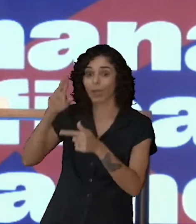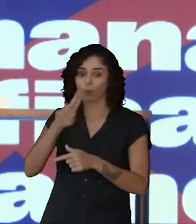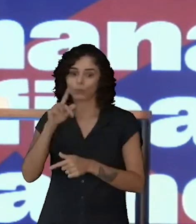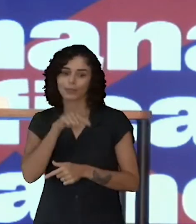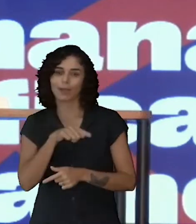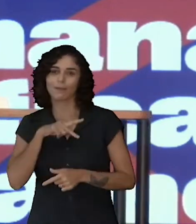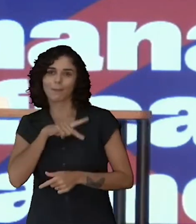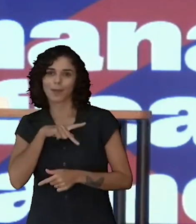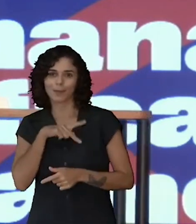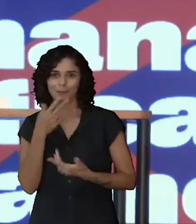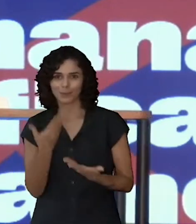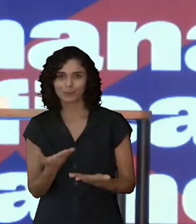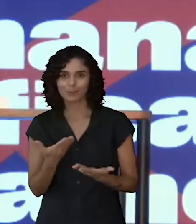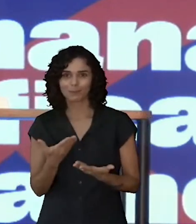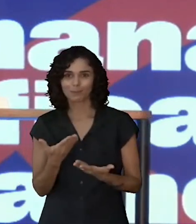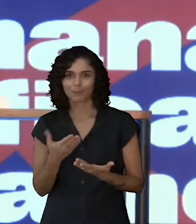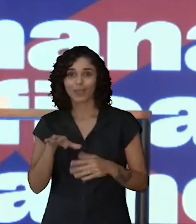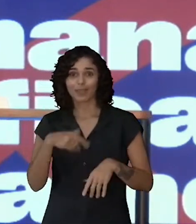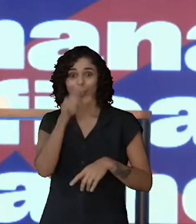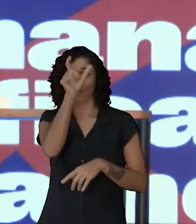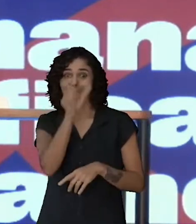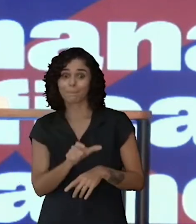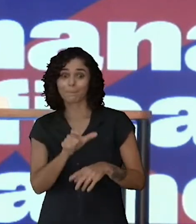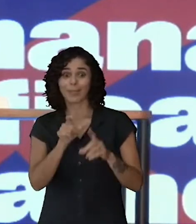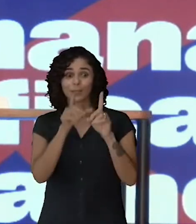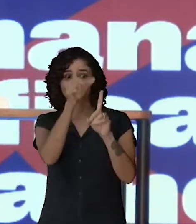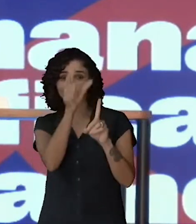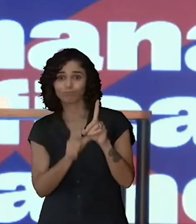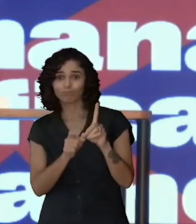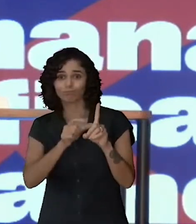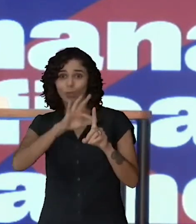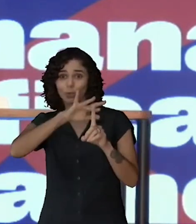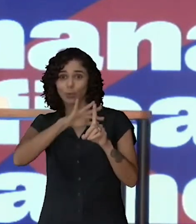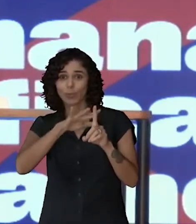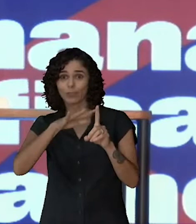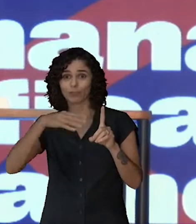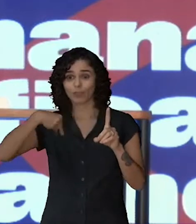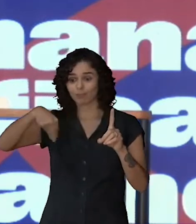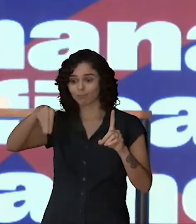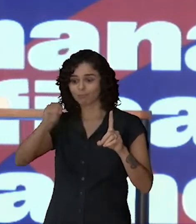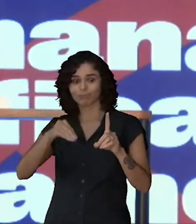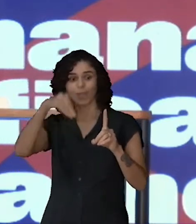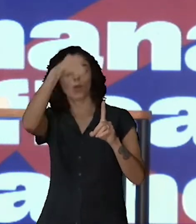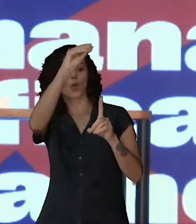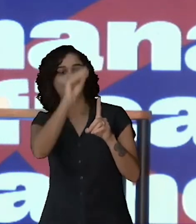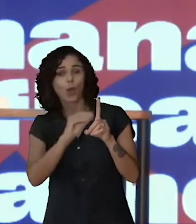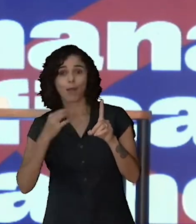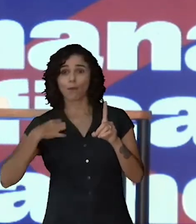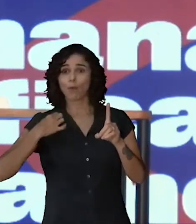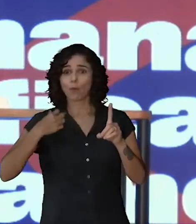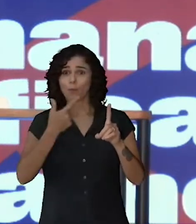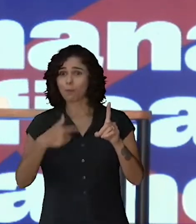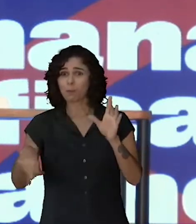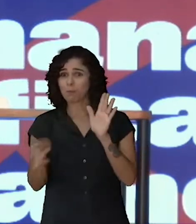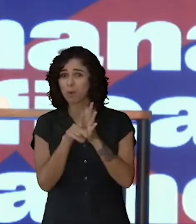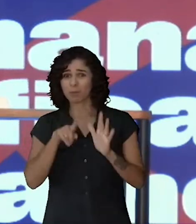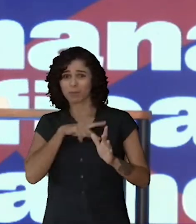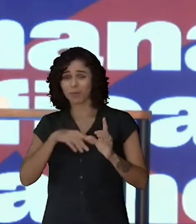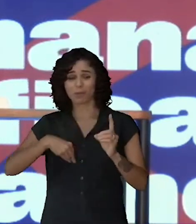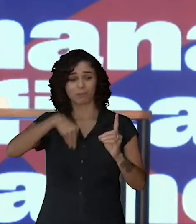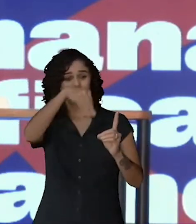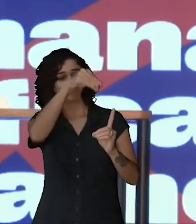aos enfermos lenços e aventais de seu uso pessoal, diante dos quais, eu amo essa